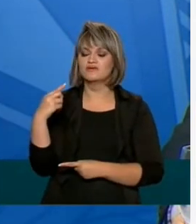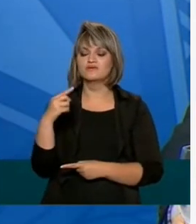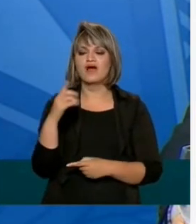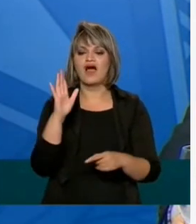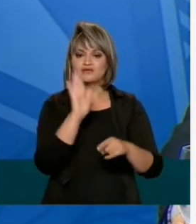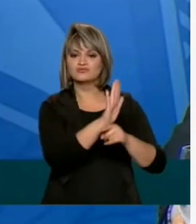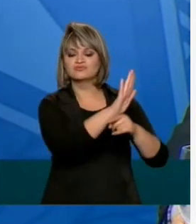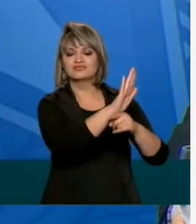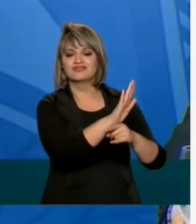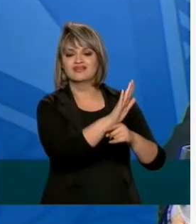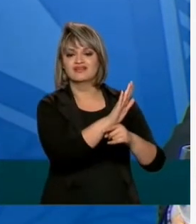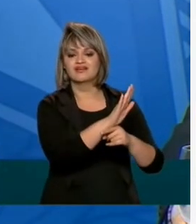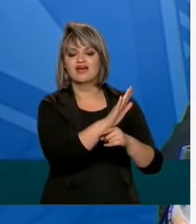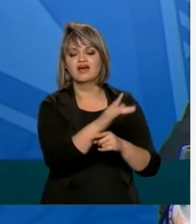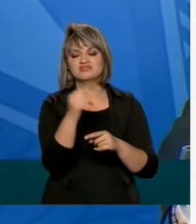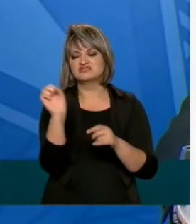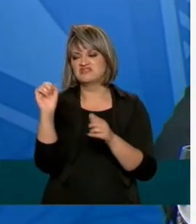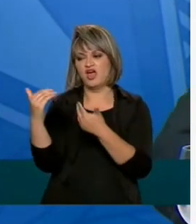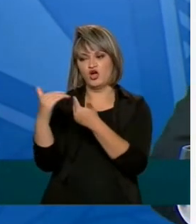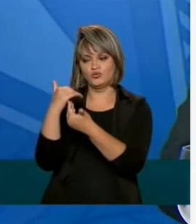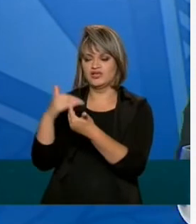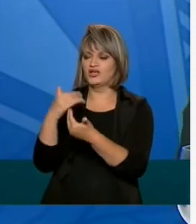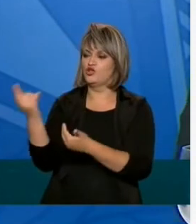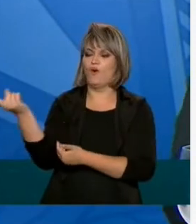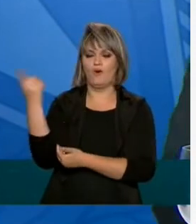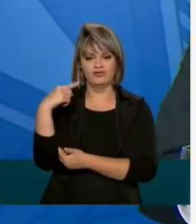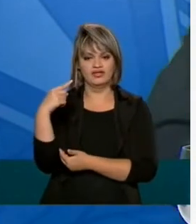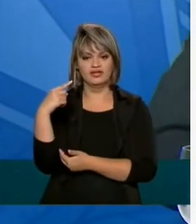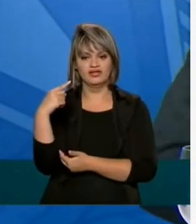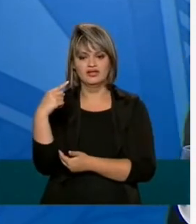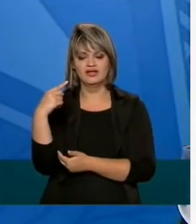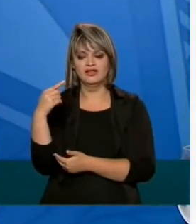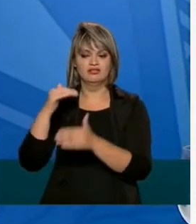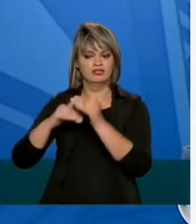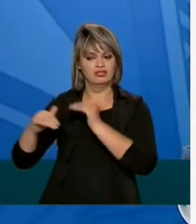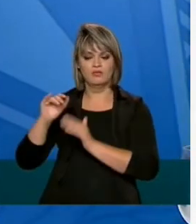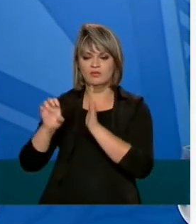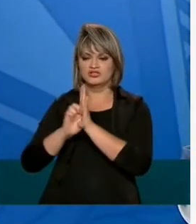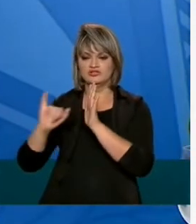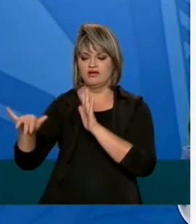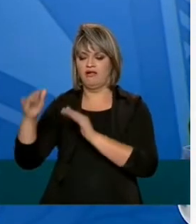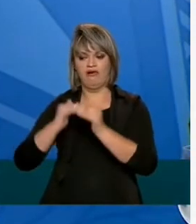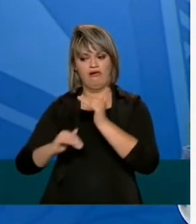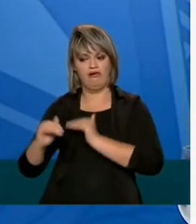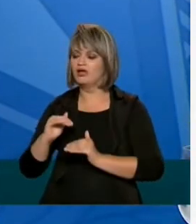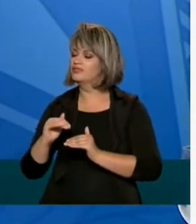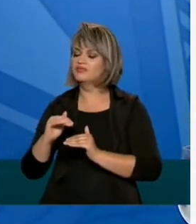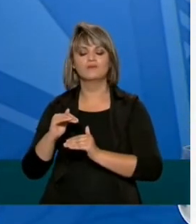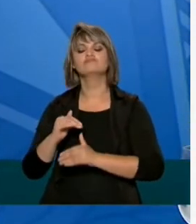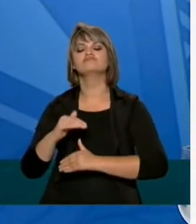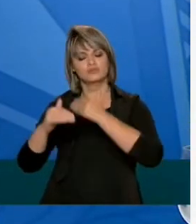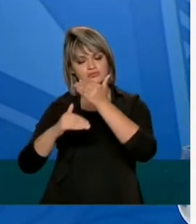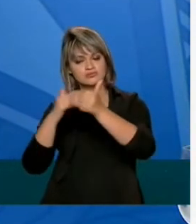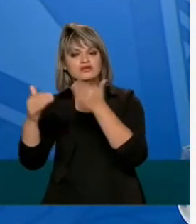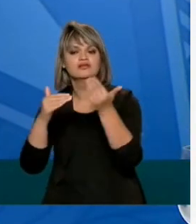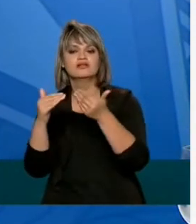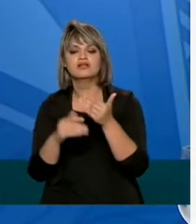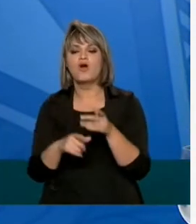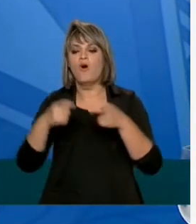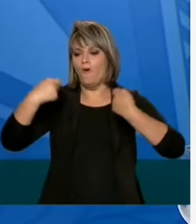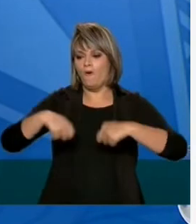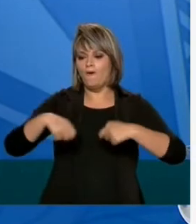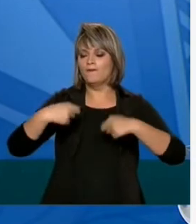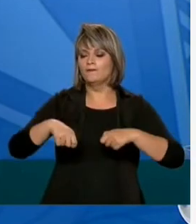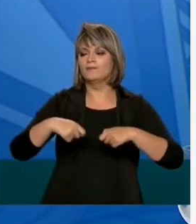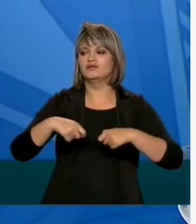se determinação como recomendação, não precisa retroceder no edital. Ela estava numa faixa que não tinha tantas